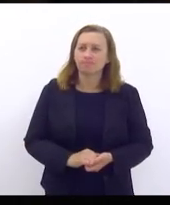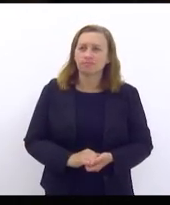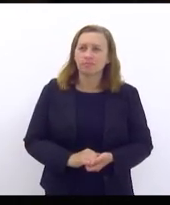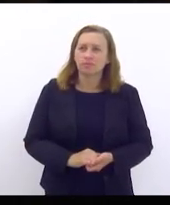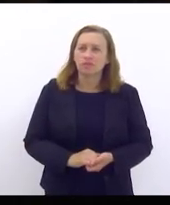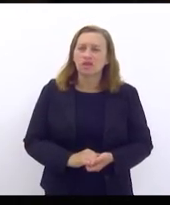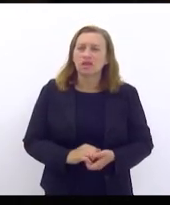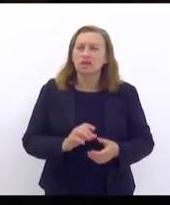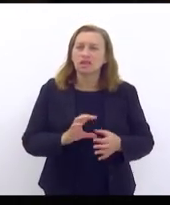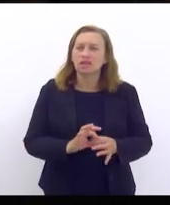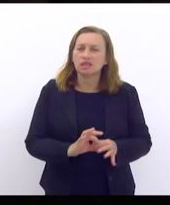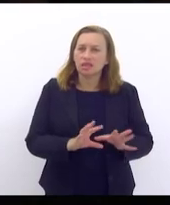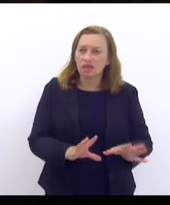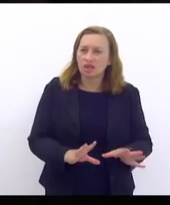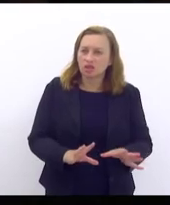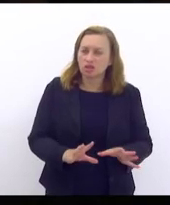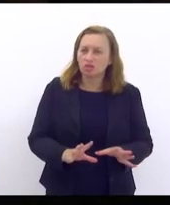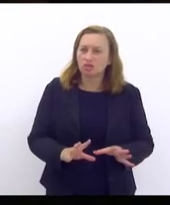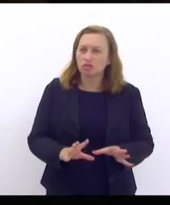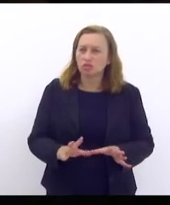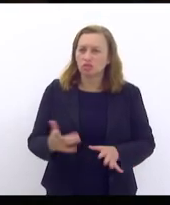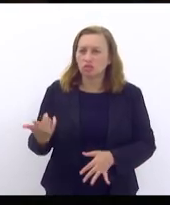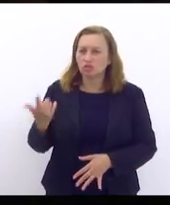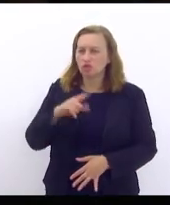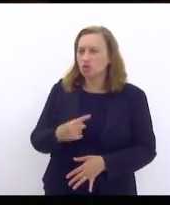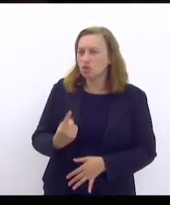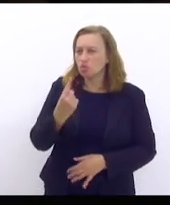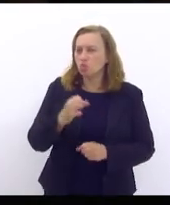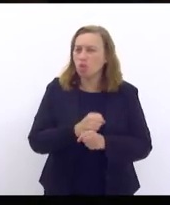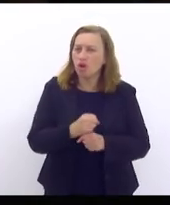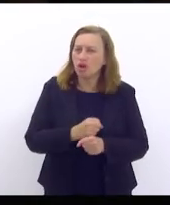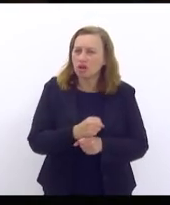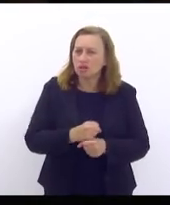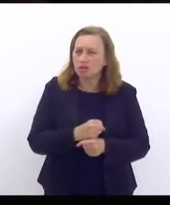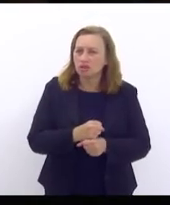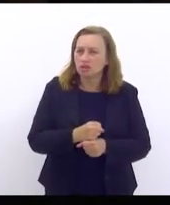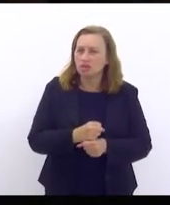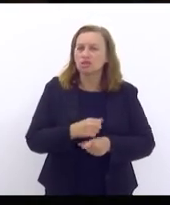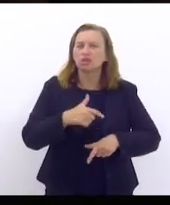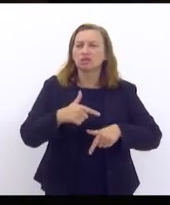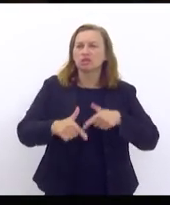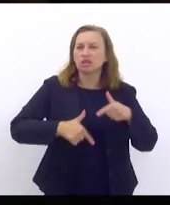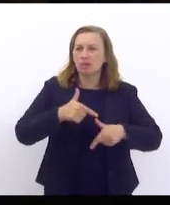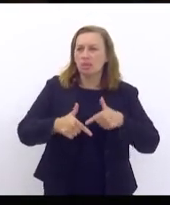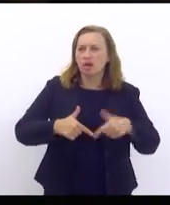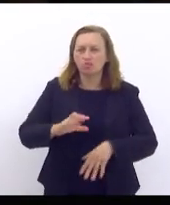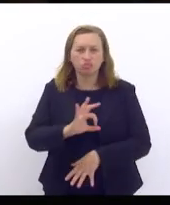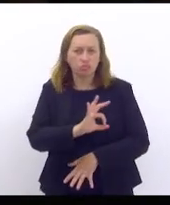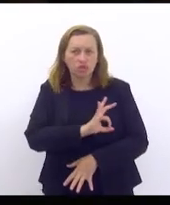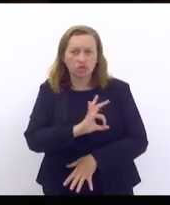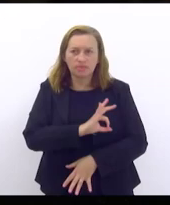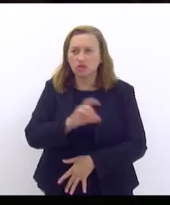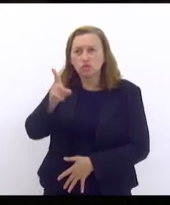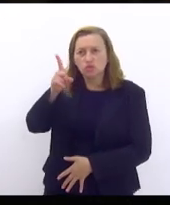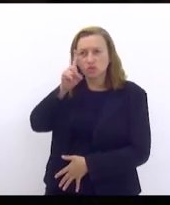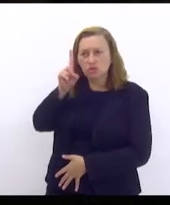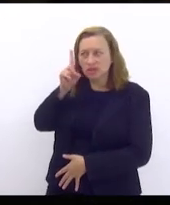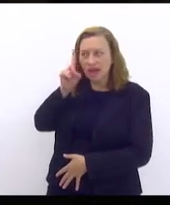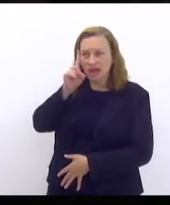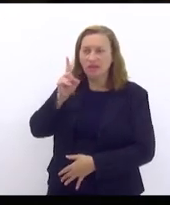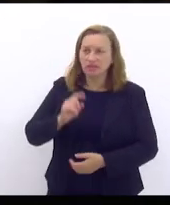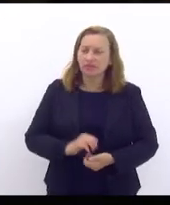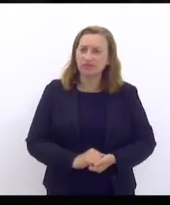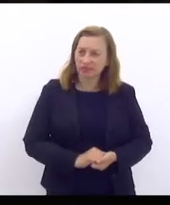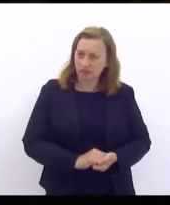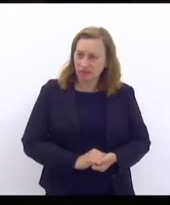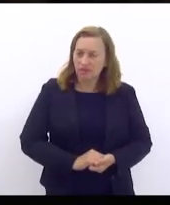ao ano, em um ano, diante de operações policiais cotidianas, que